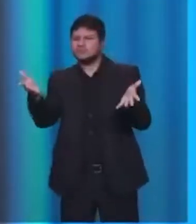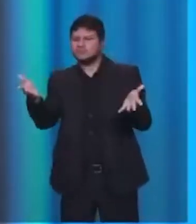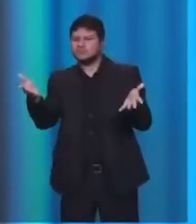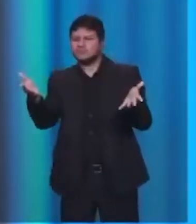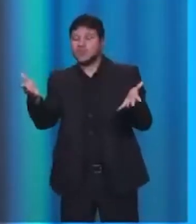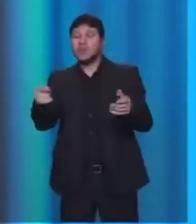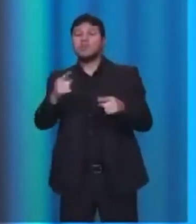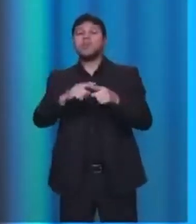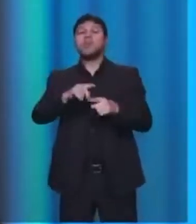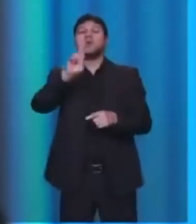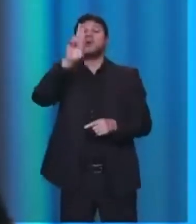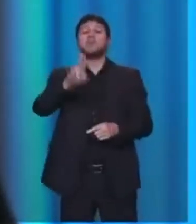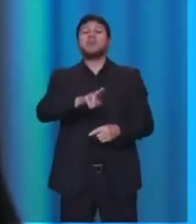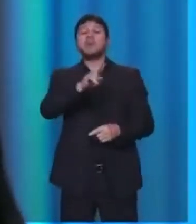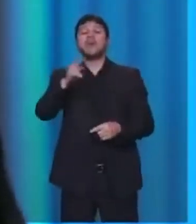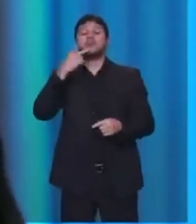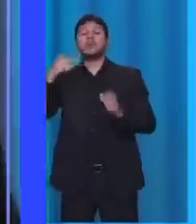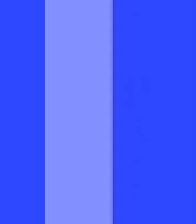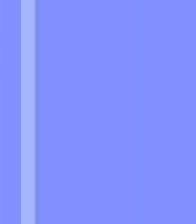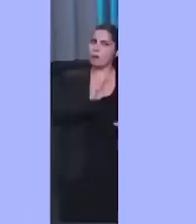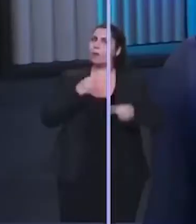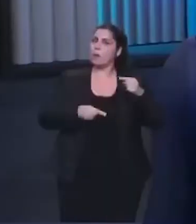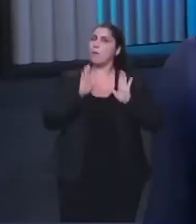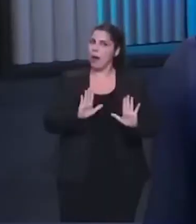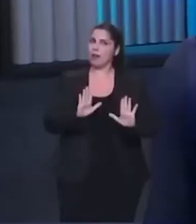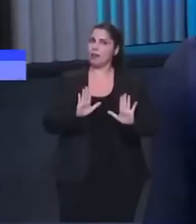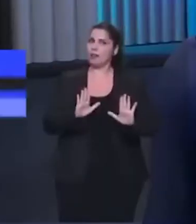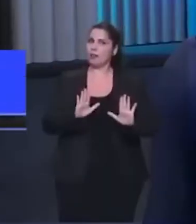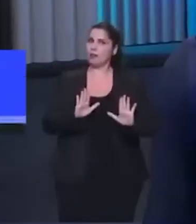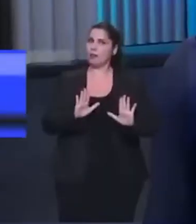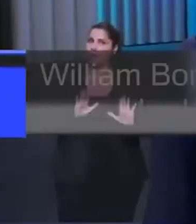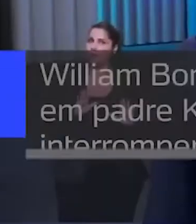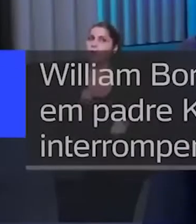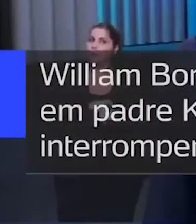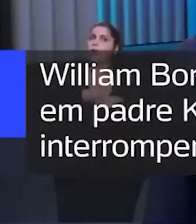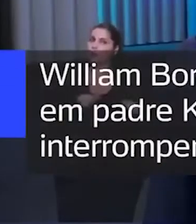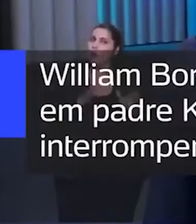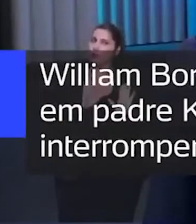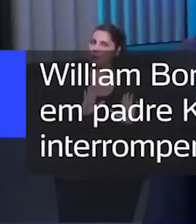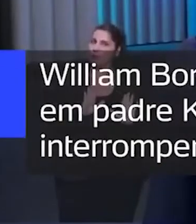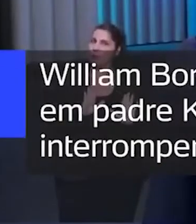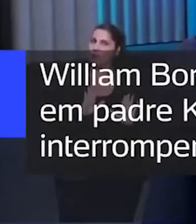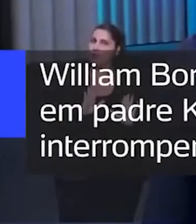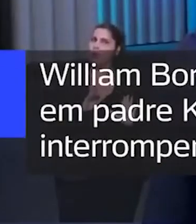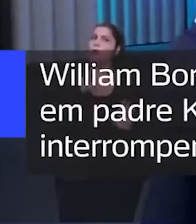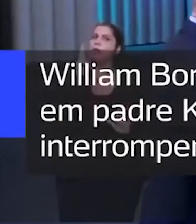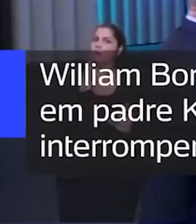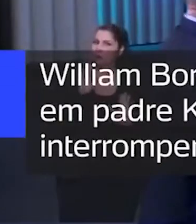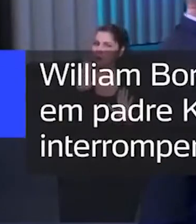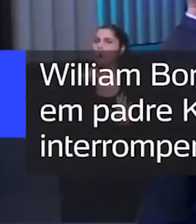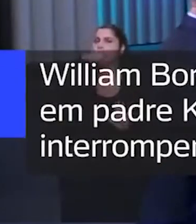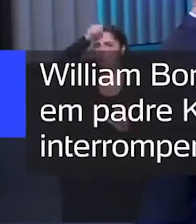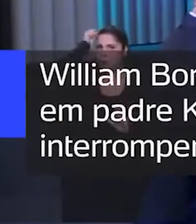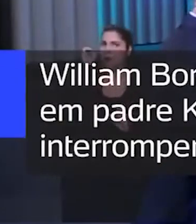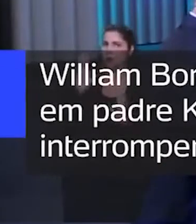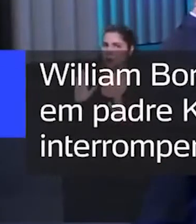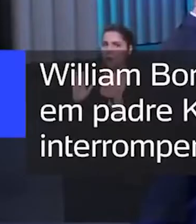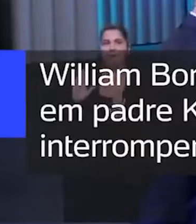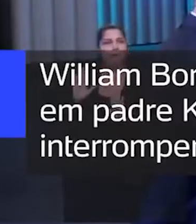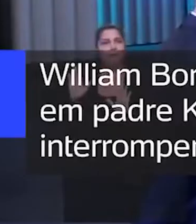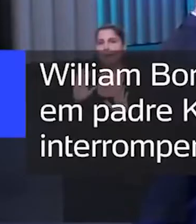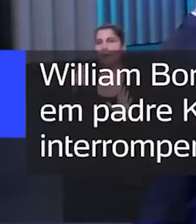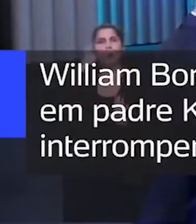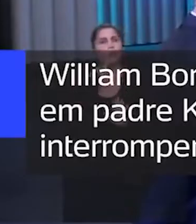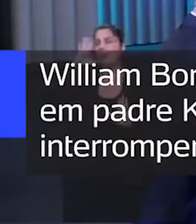Porque o senhor é um padre de festa junina. Vou conceder ao senhor o tempo. Candidato Kelman, eu não consigo